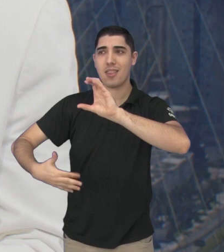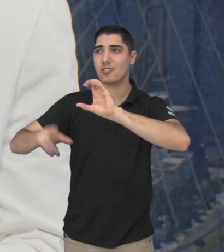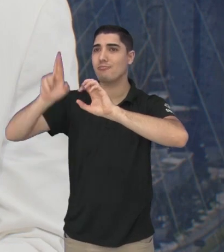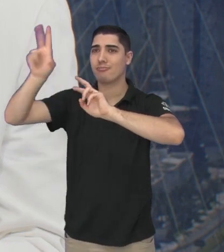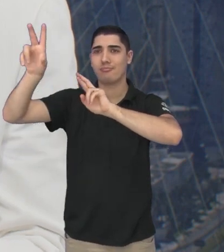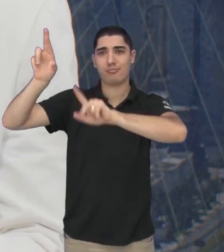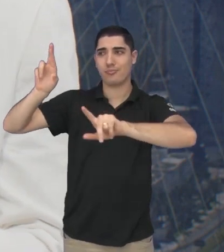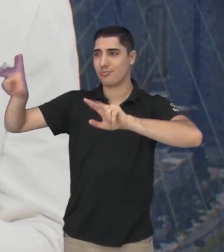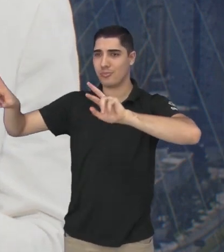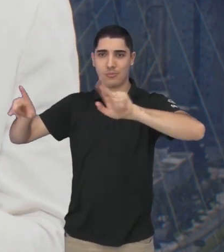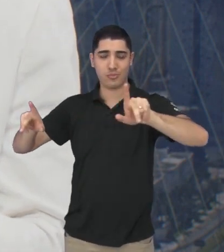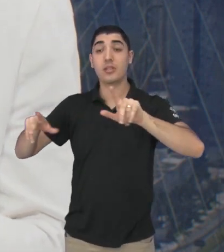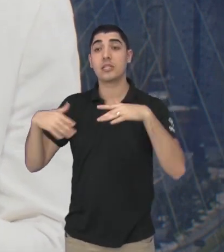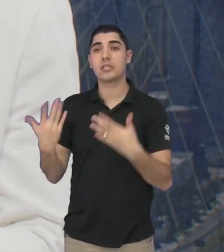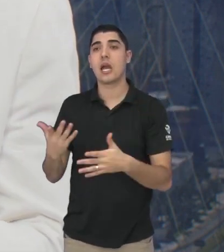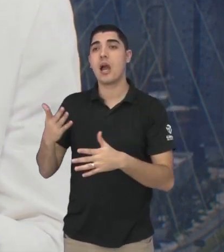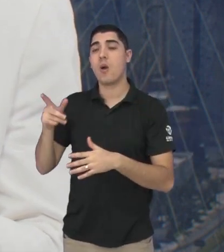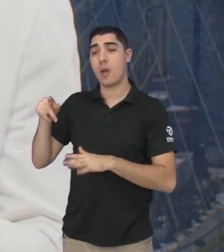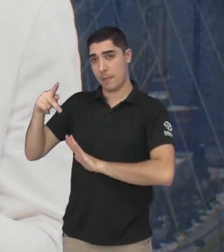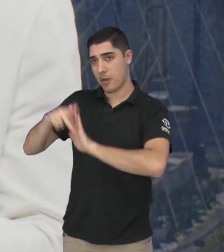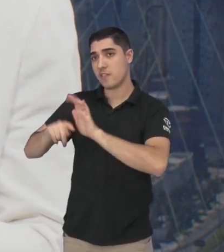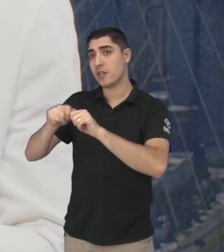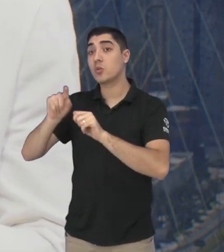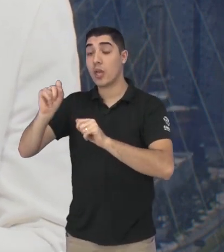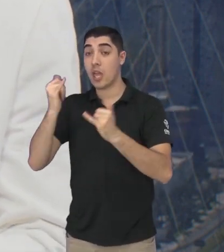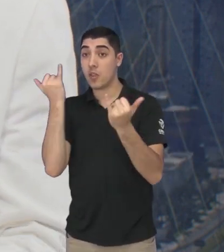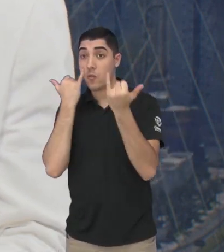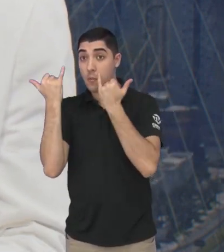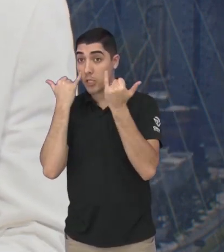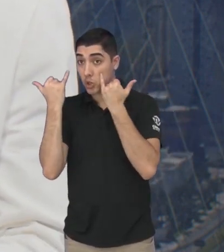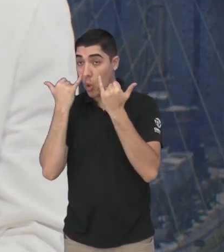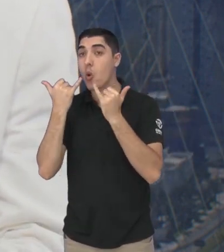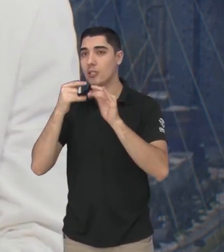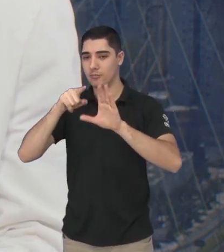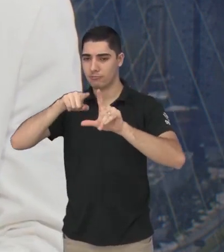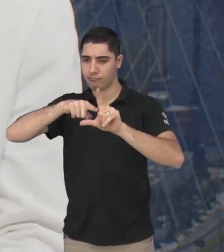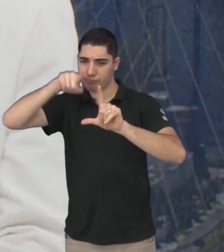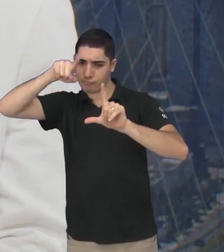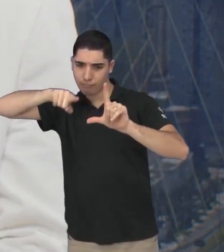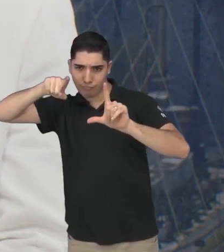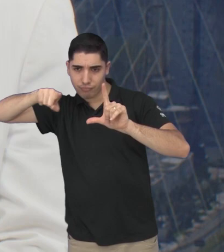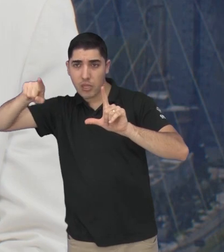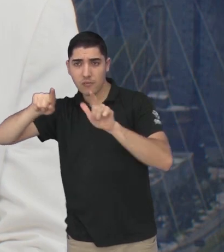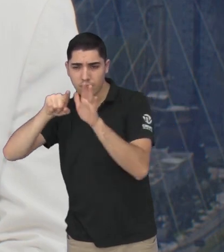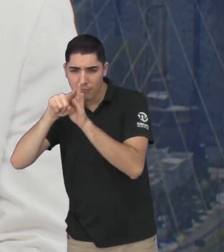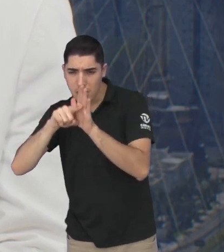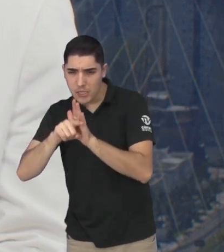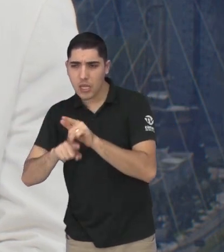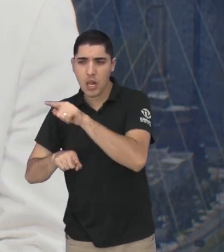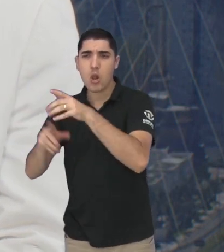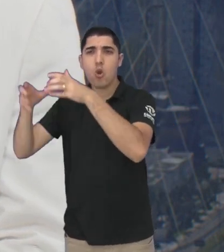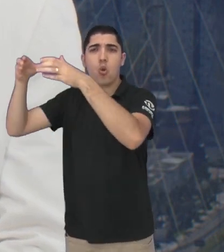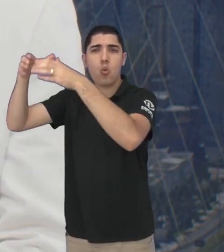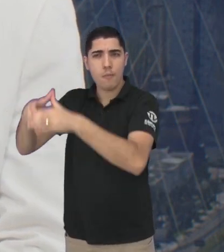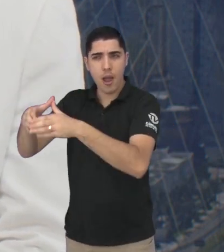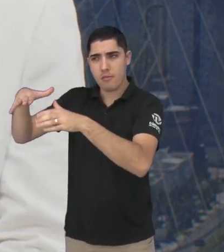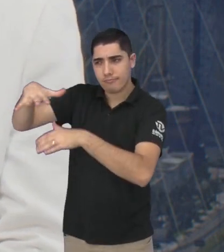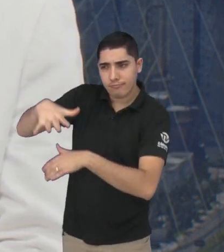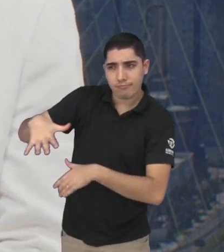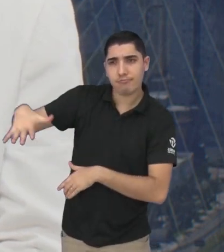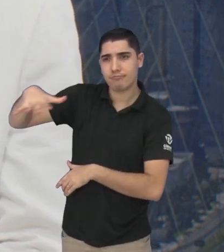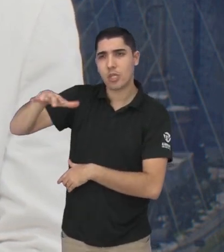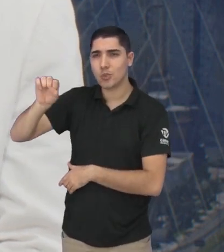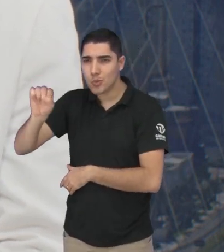trabalha a comunidade. O que ele faz? Ele levanta os dados, porque são dados científicos, né? Se faz uma pesquisa naquela região,